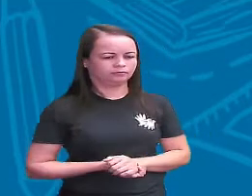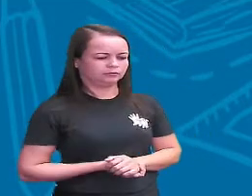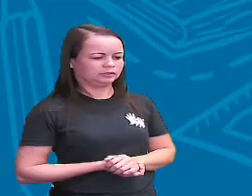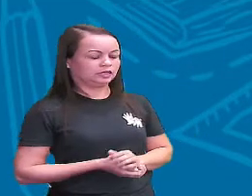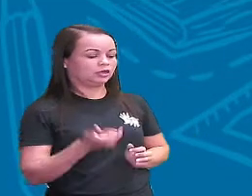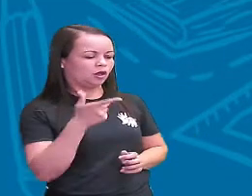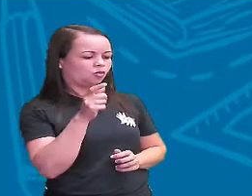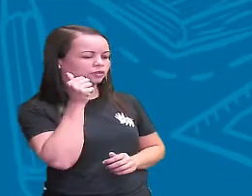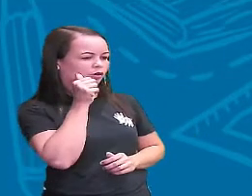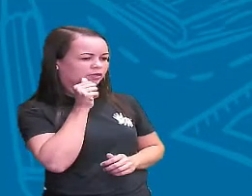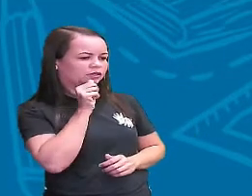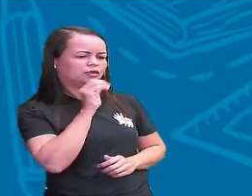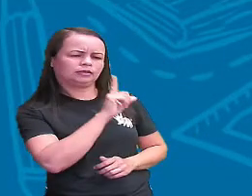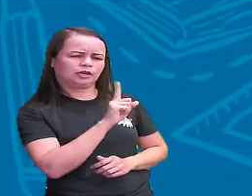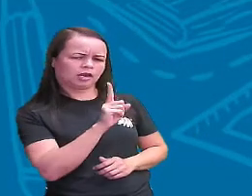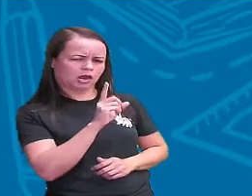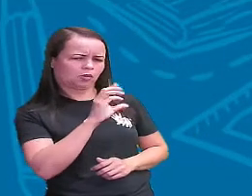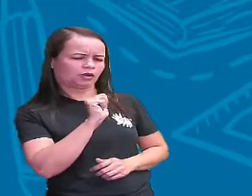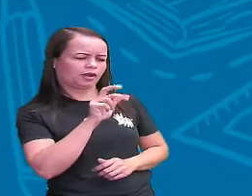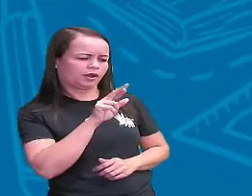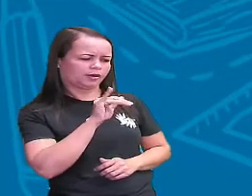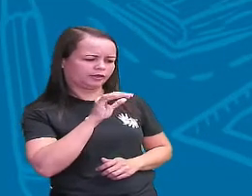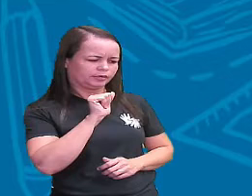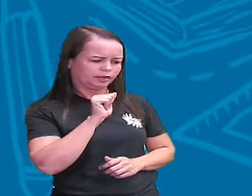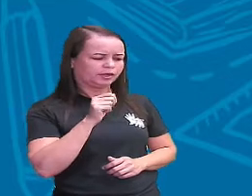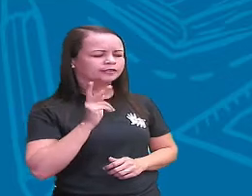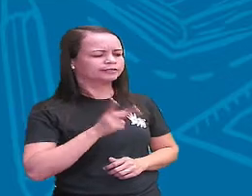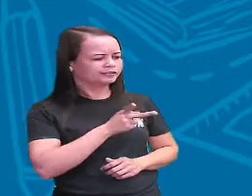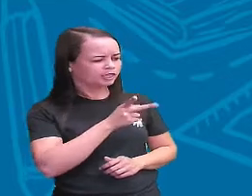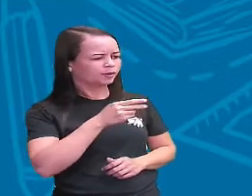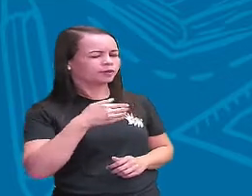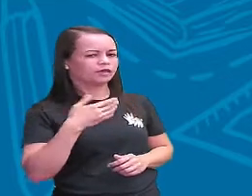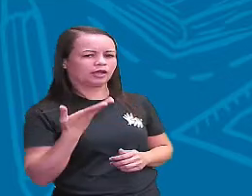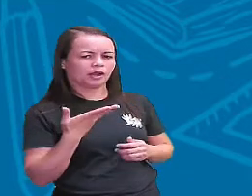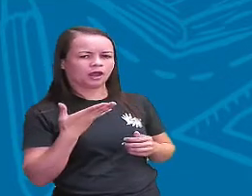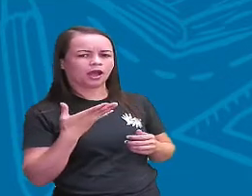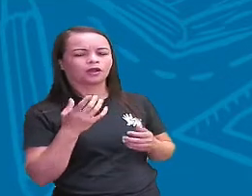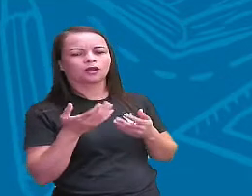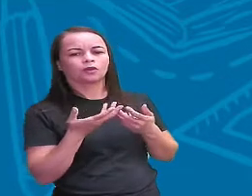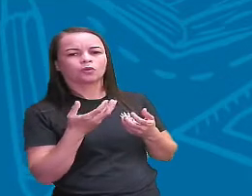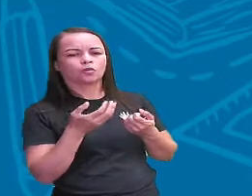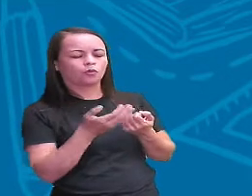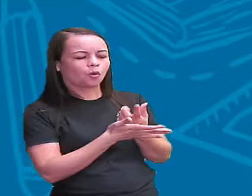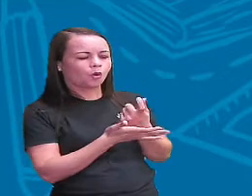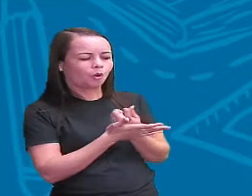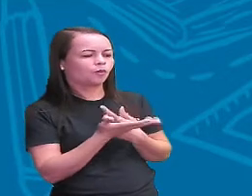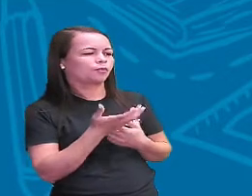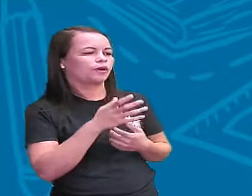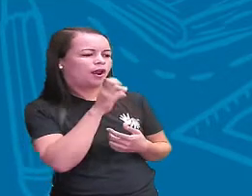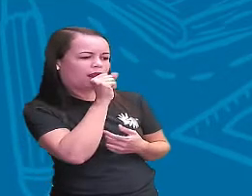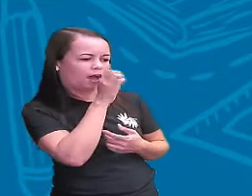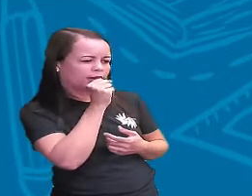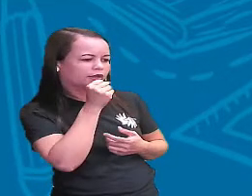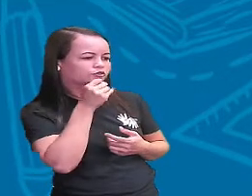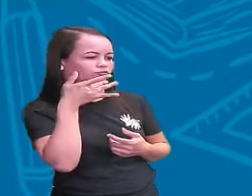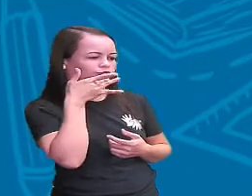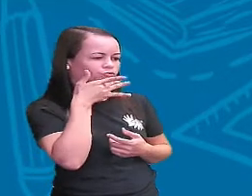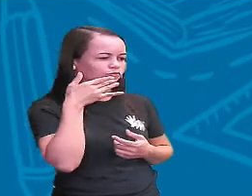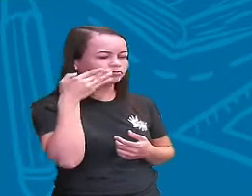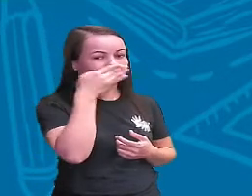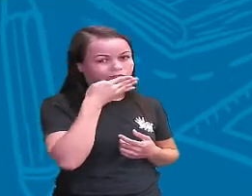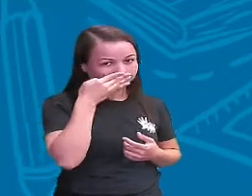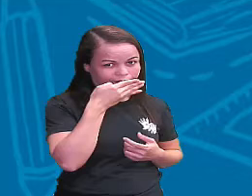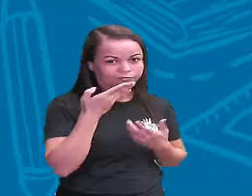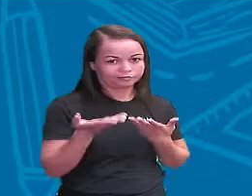sempre compra laranjas doces e gostosas. Veja quantas características deram para as laranjas. Temos